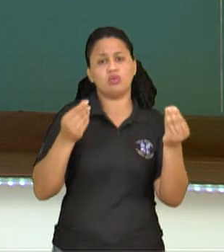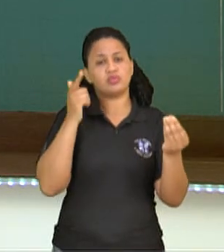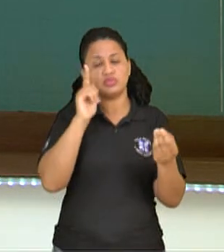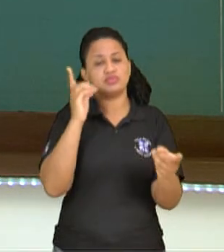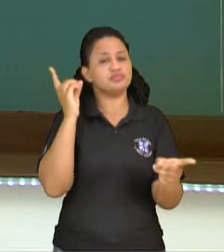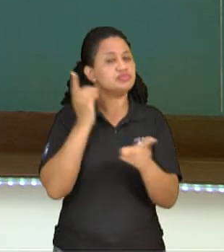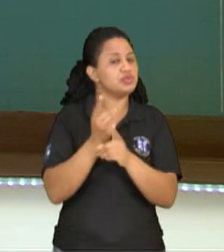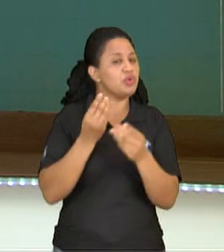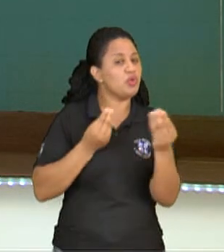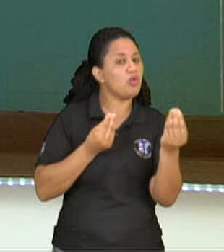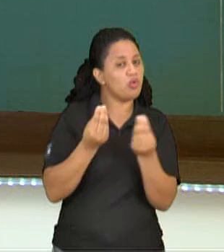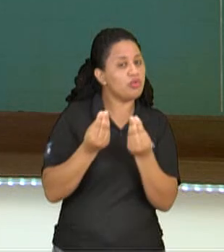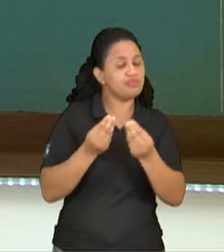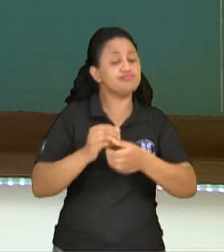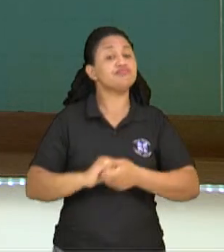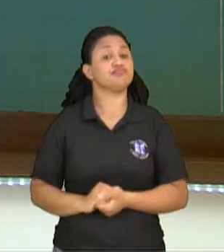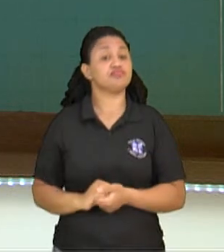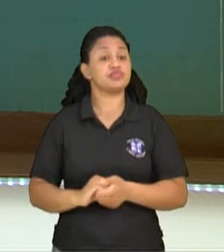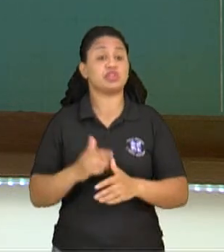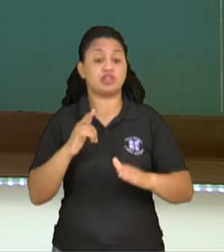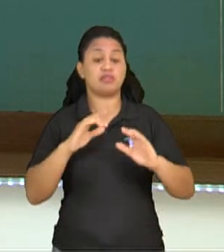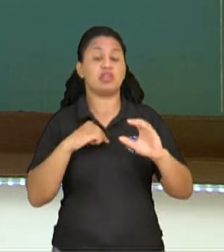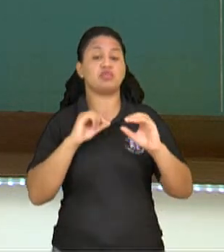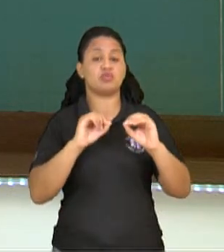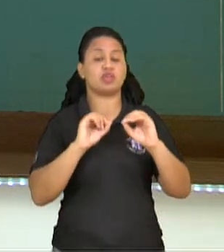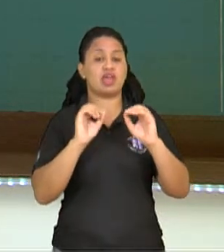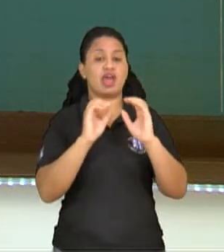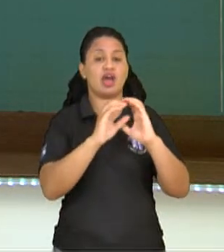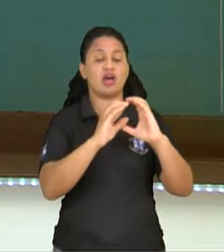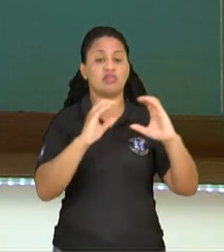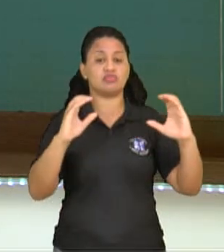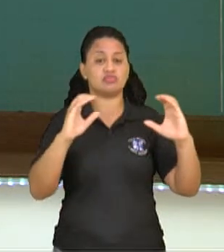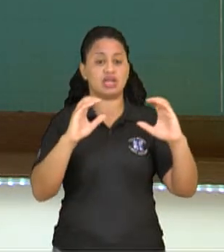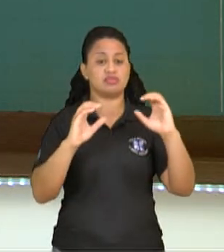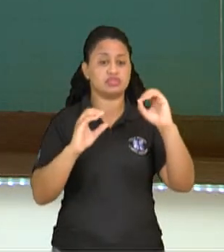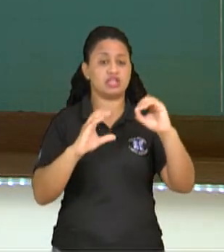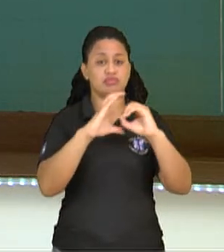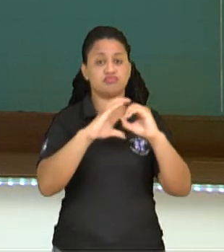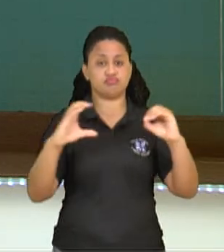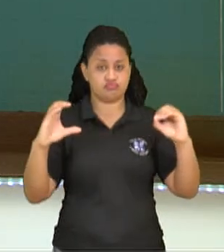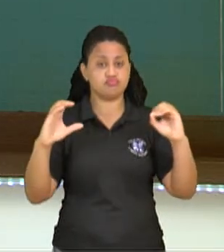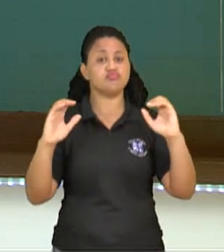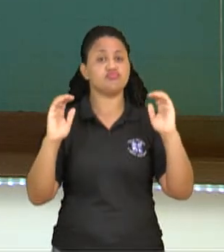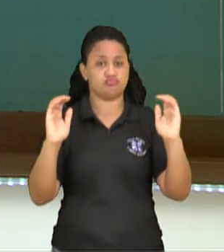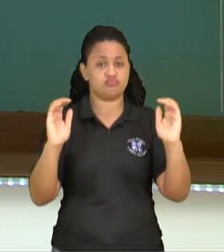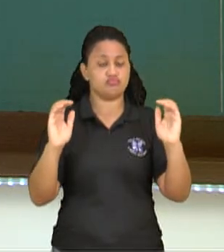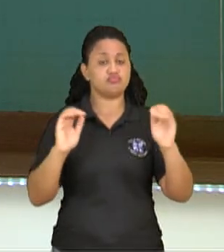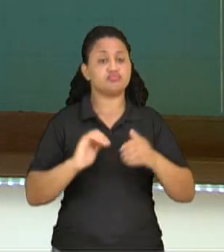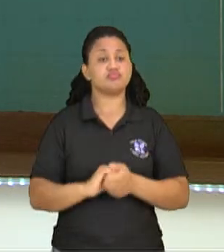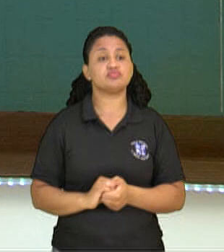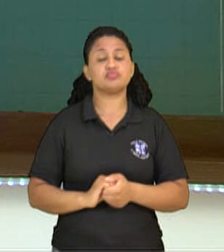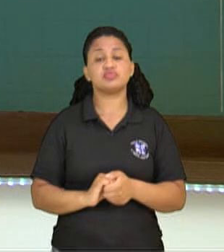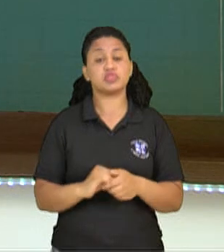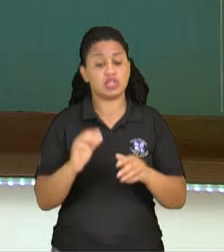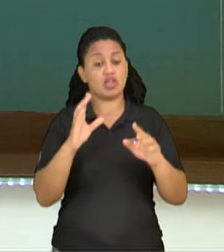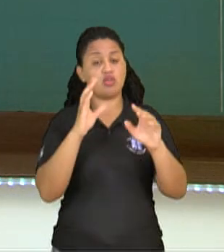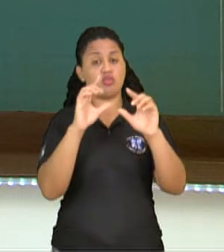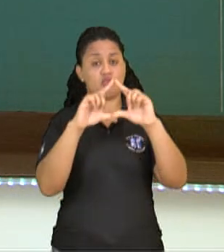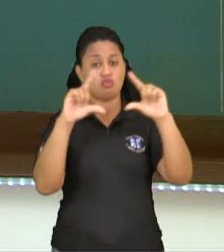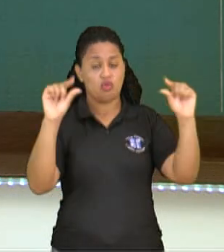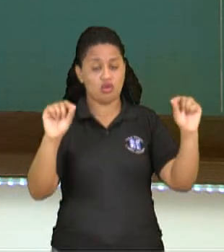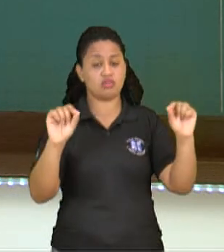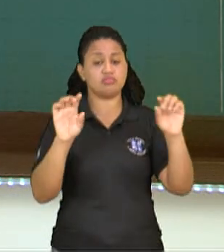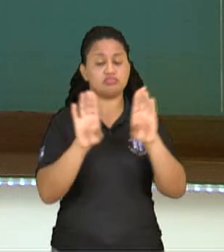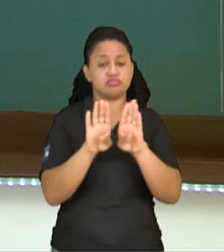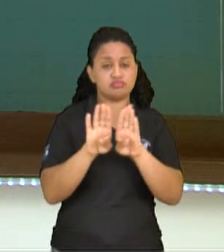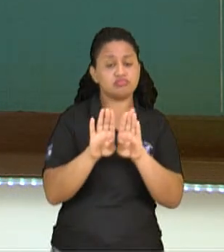isso? Igualando a função a zero, né? Muito bem. E além de fórmulas de resolutivas, será que existem outras